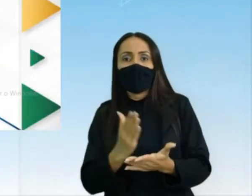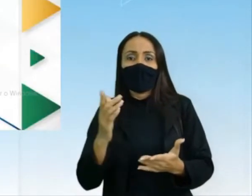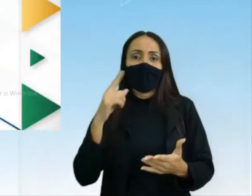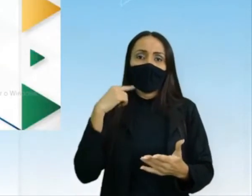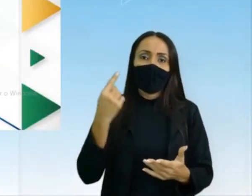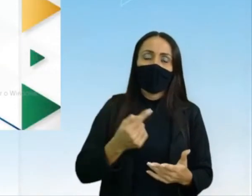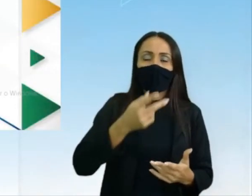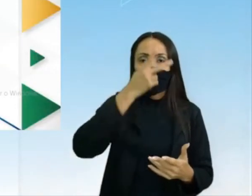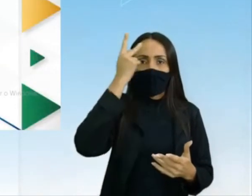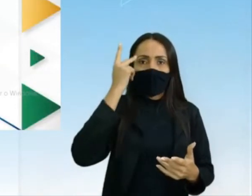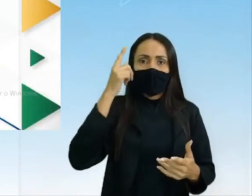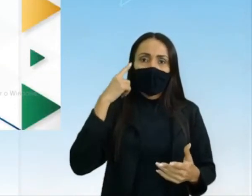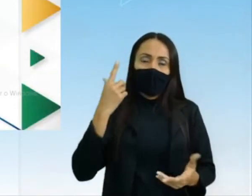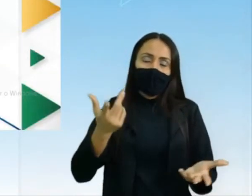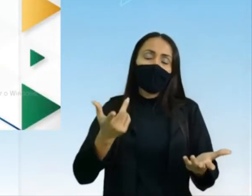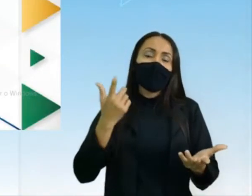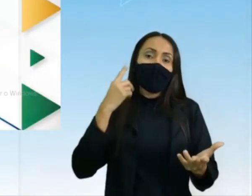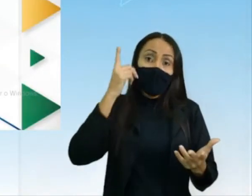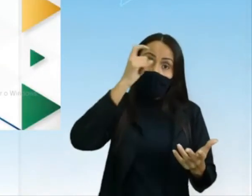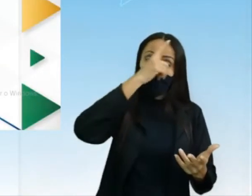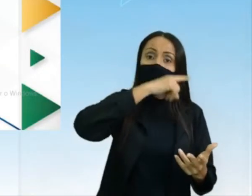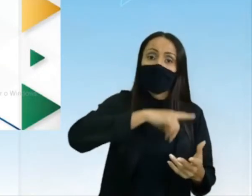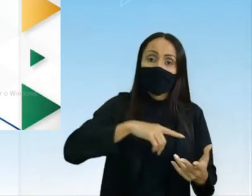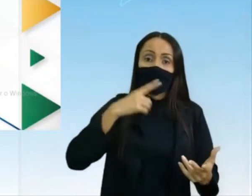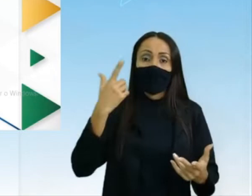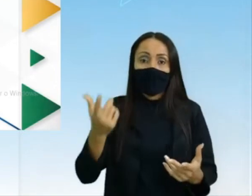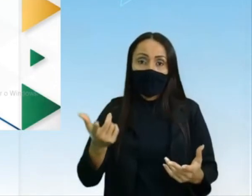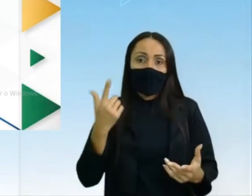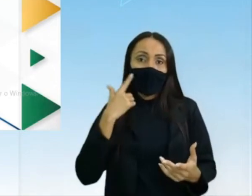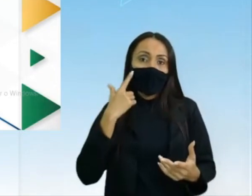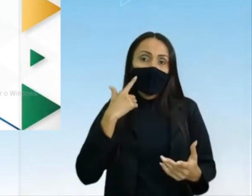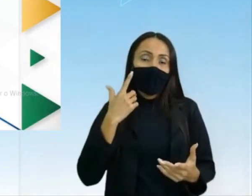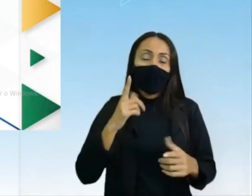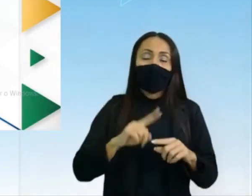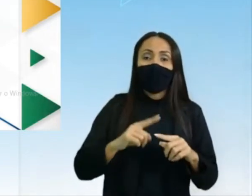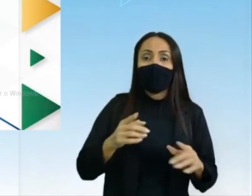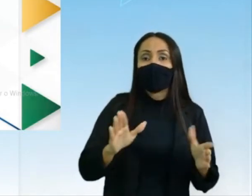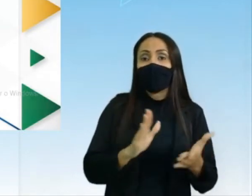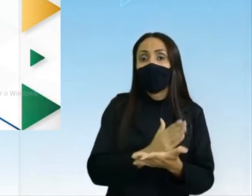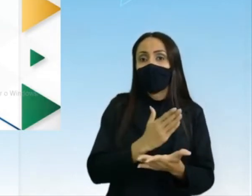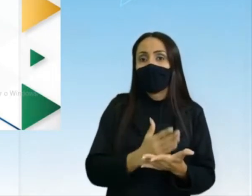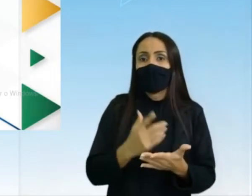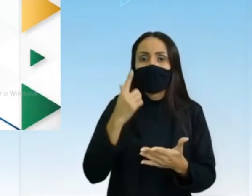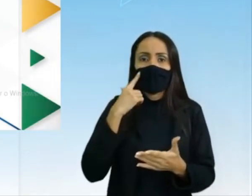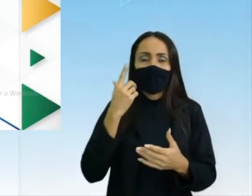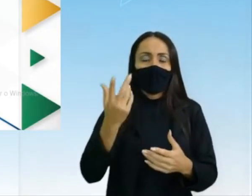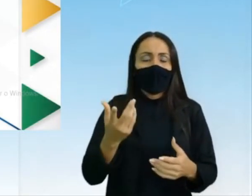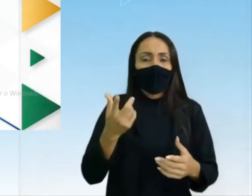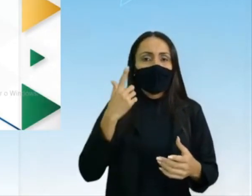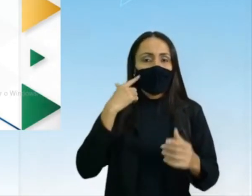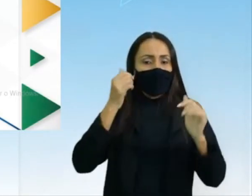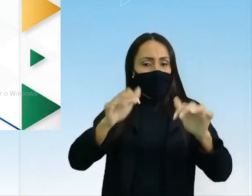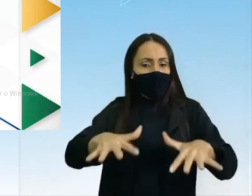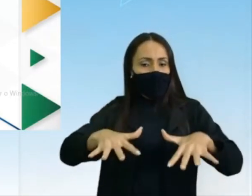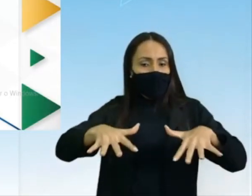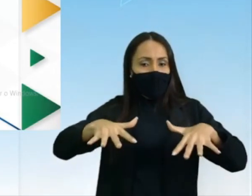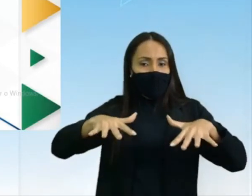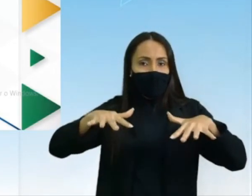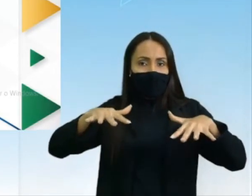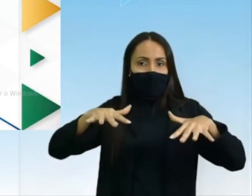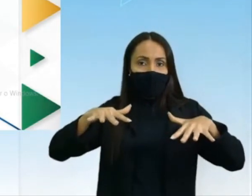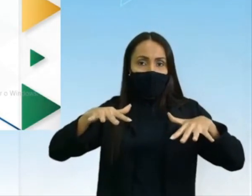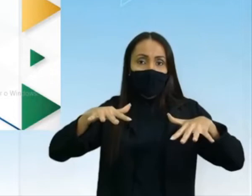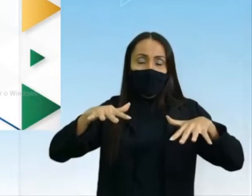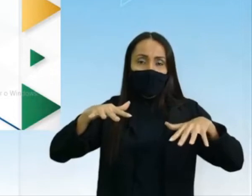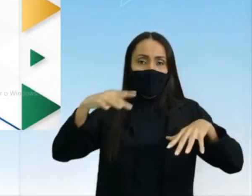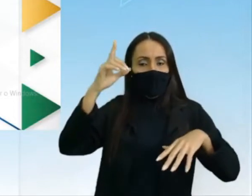que escrever um artigo, um texto, certo? Mas muitos consideram estar diante de uma plateia também uma